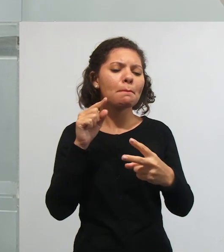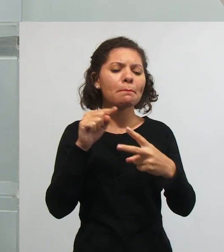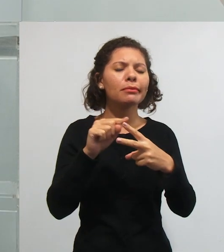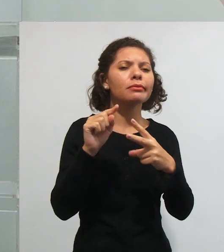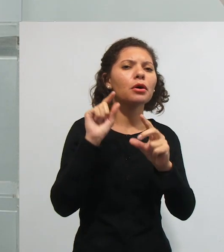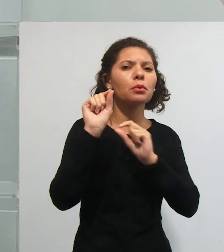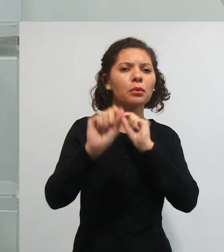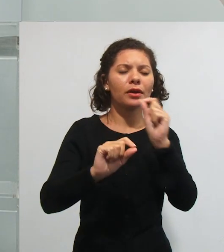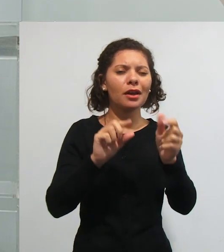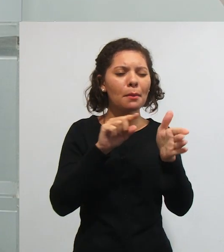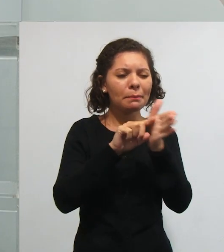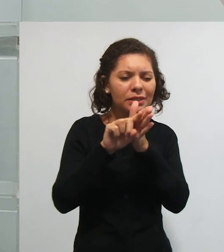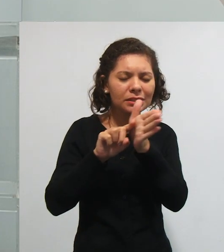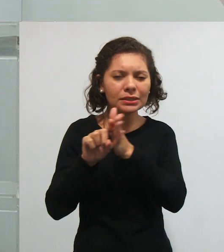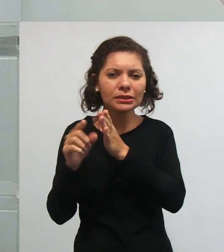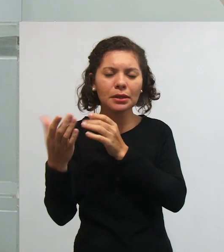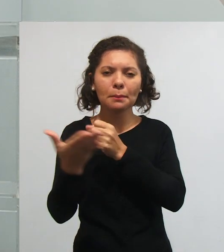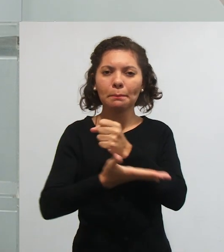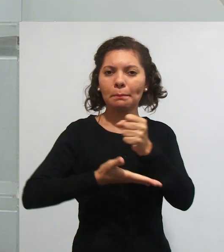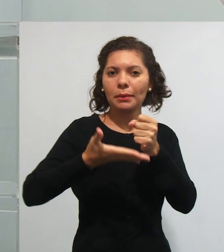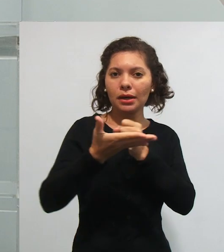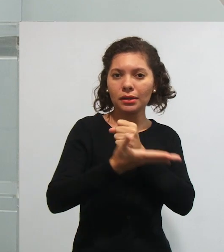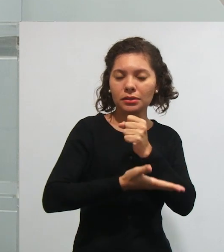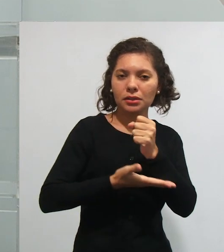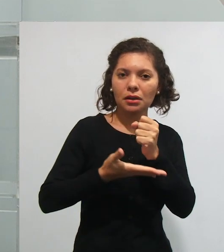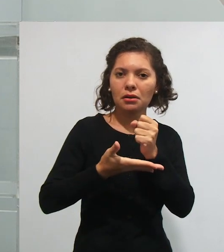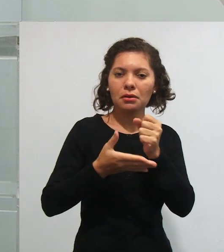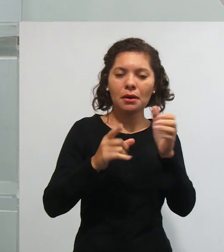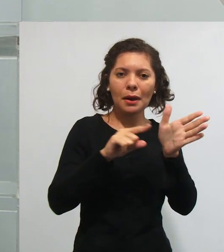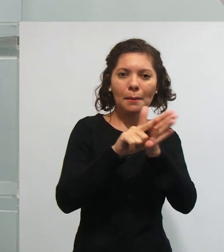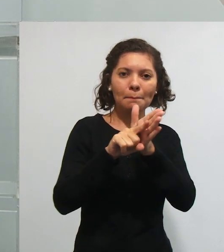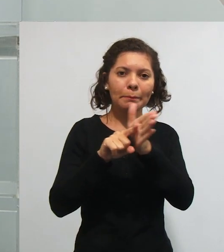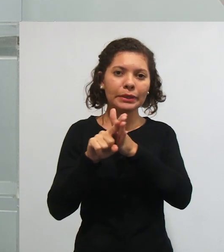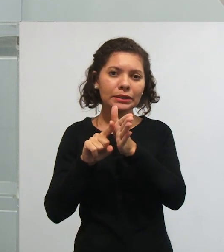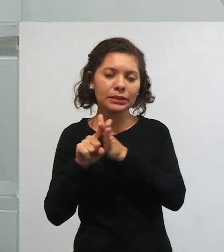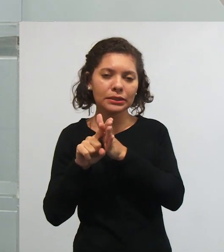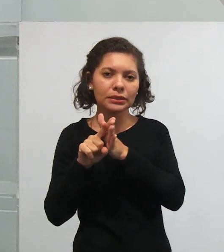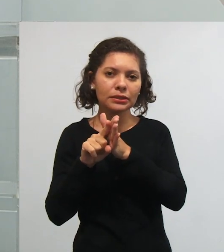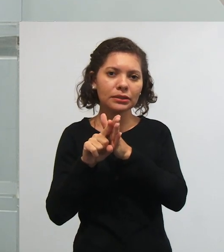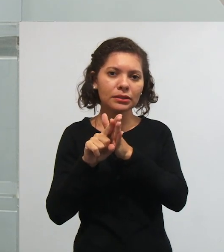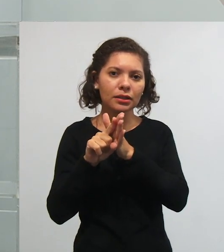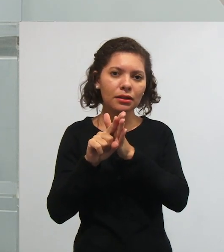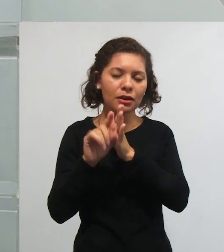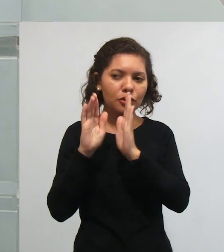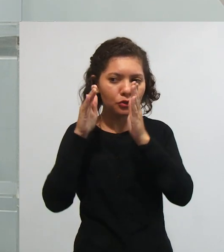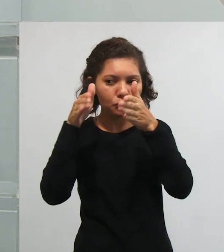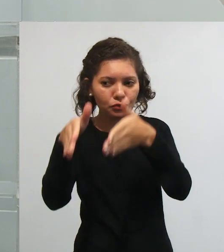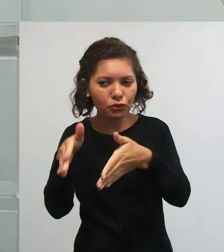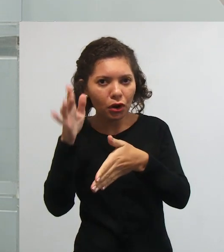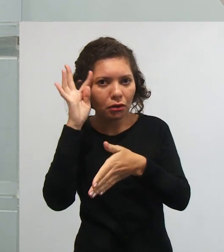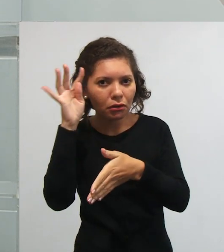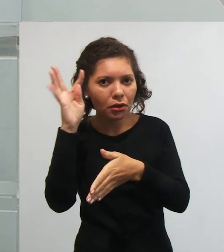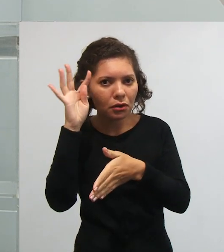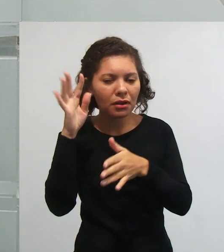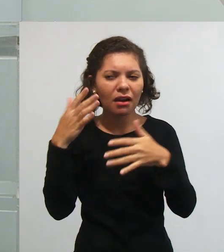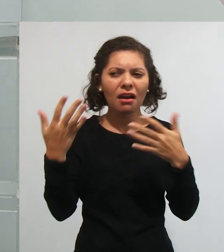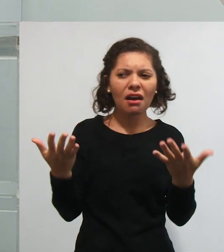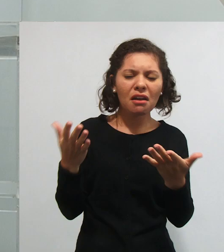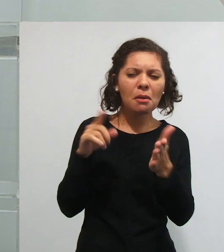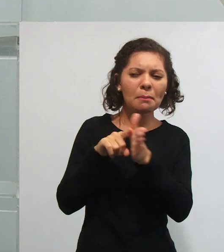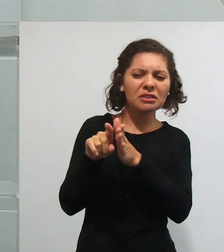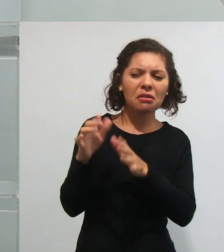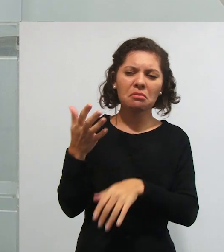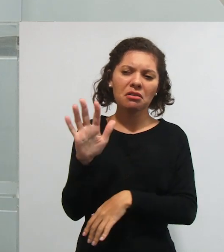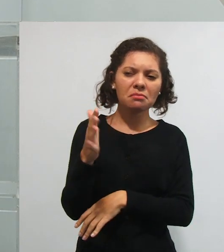pesquisa básica é praticamente uma pesquisa de cunho unicamente teórico. Então é uma pesquisa mais ou menos. Não.